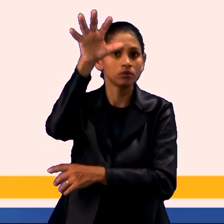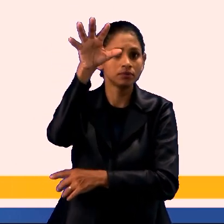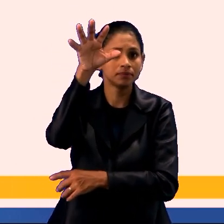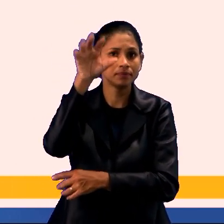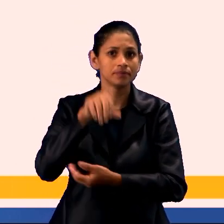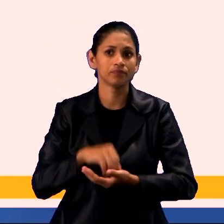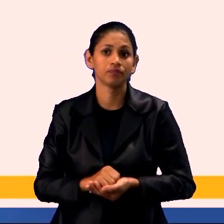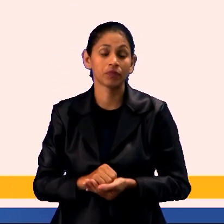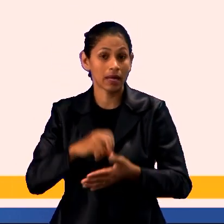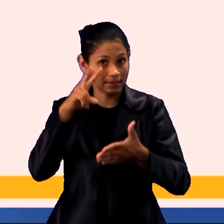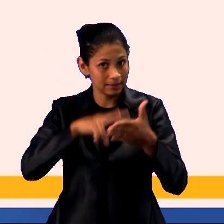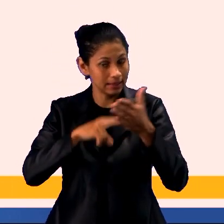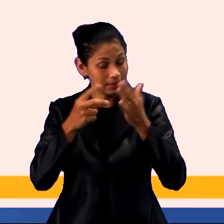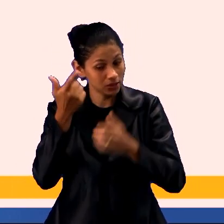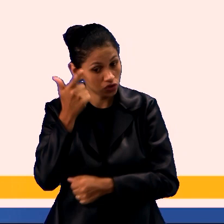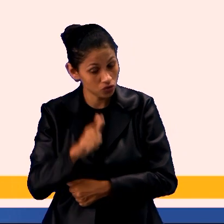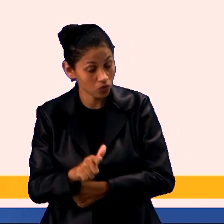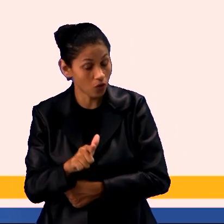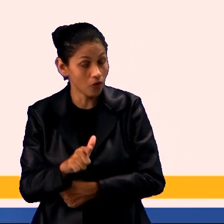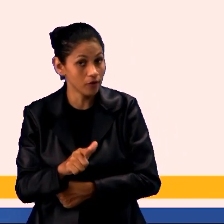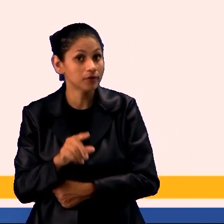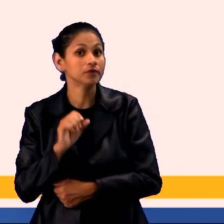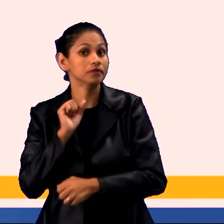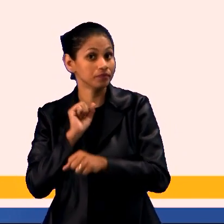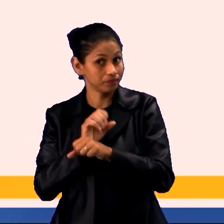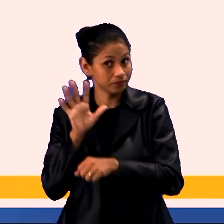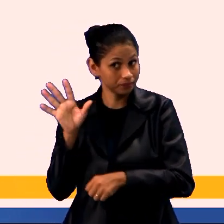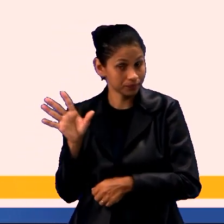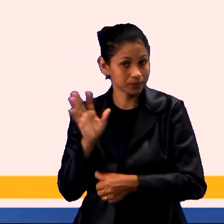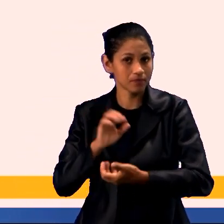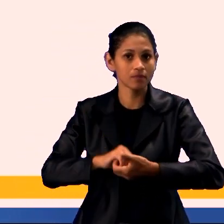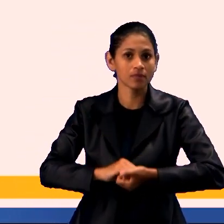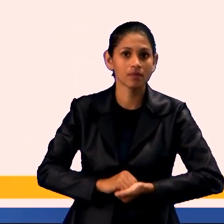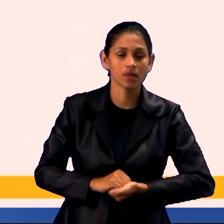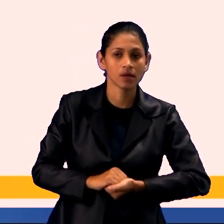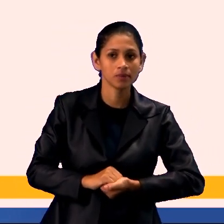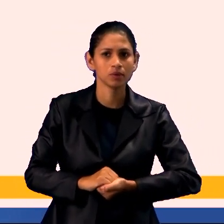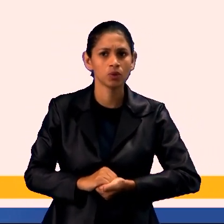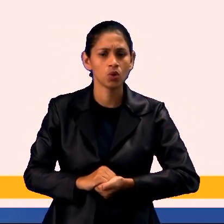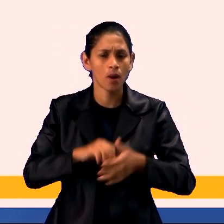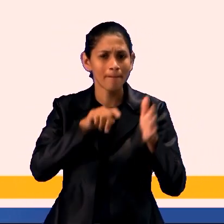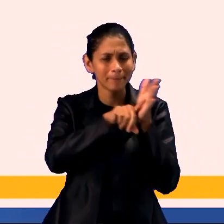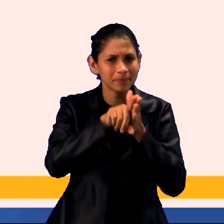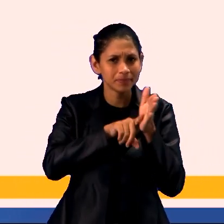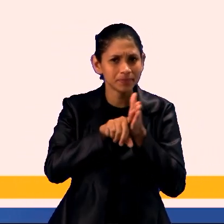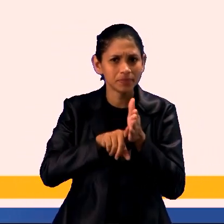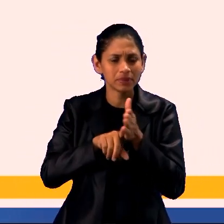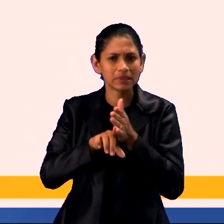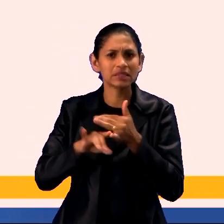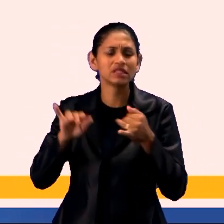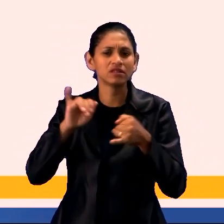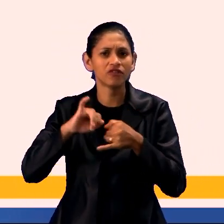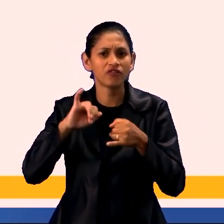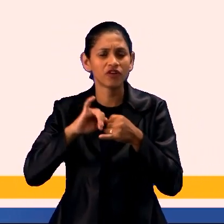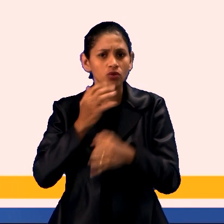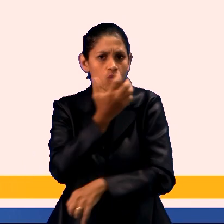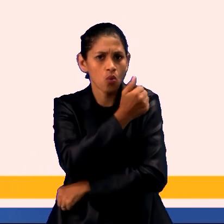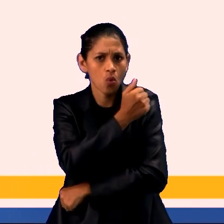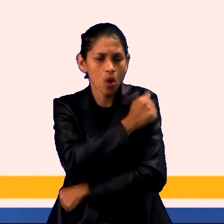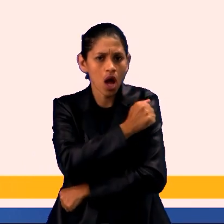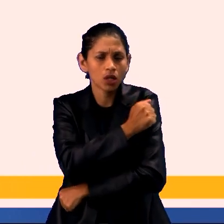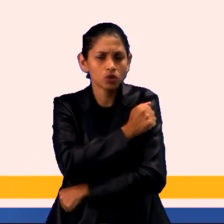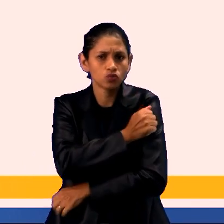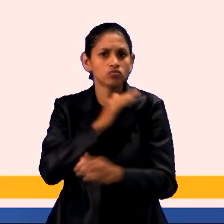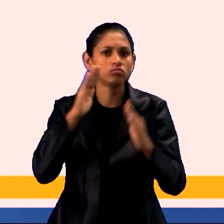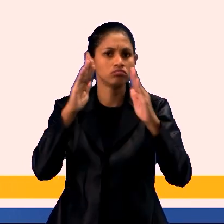questão. Uma pesquisa foi realizada com alunos de um colégio. Ok. Até aí você